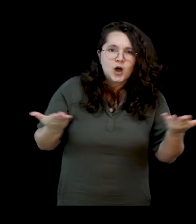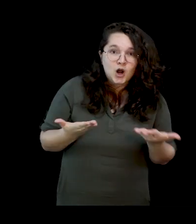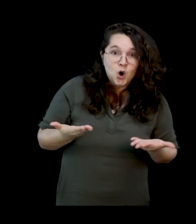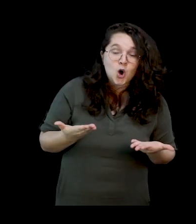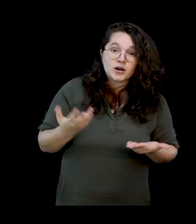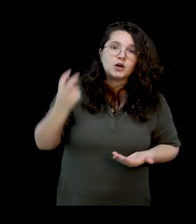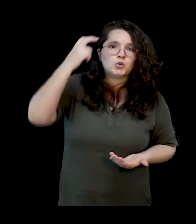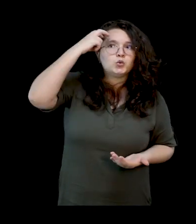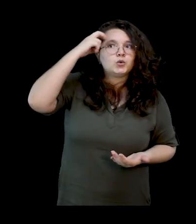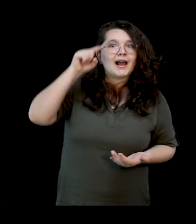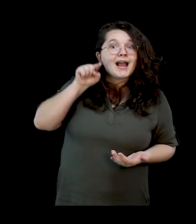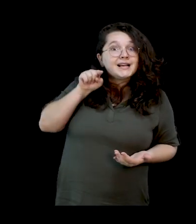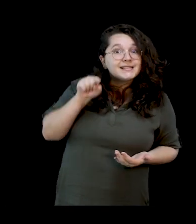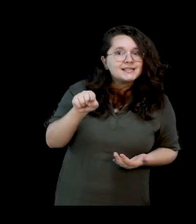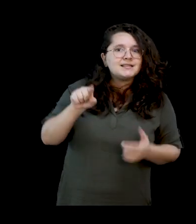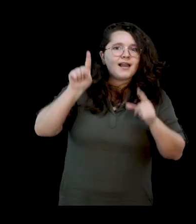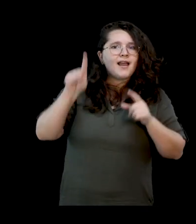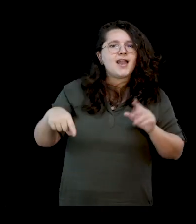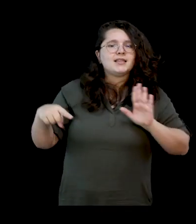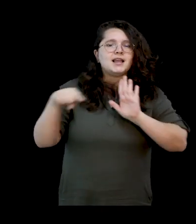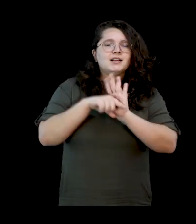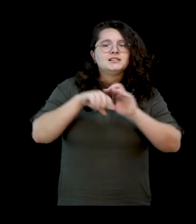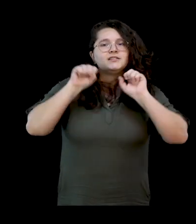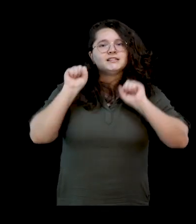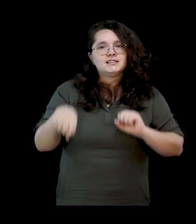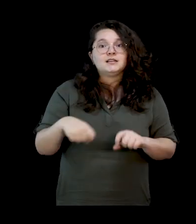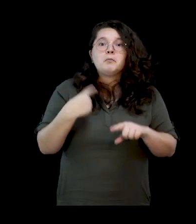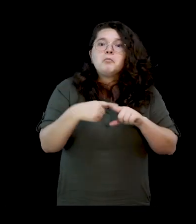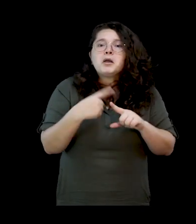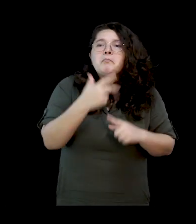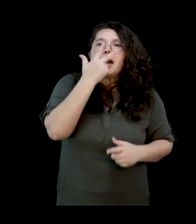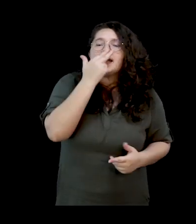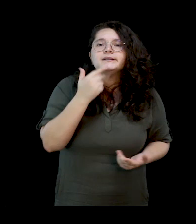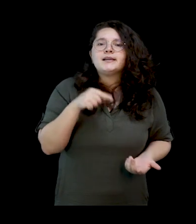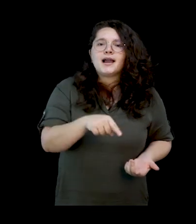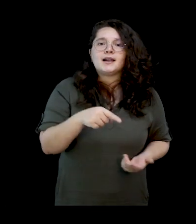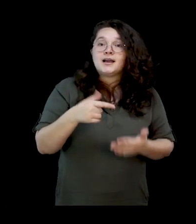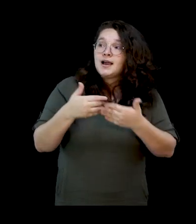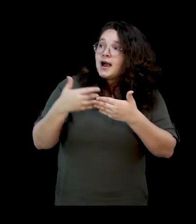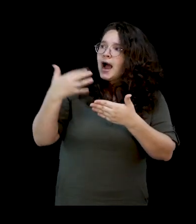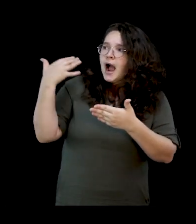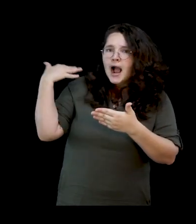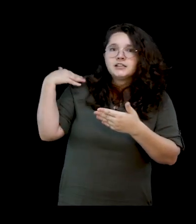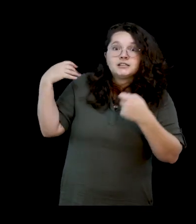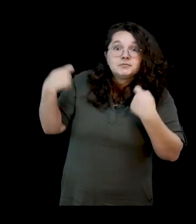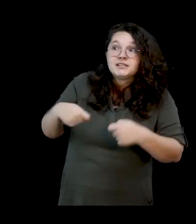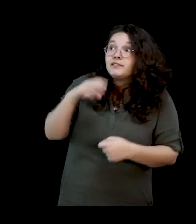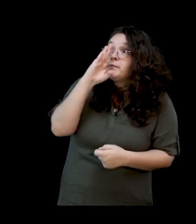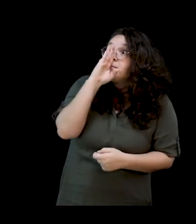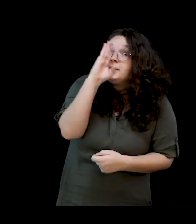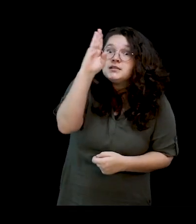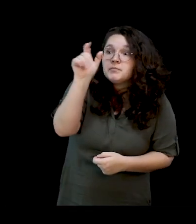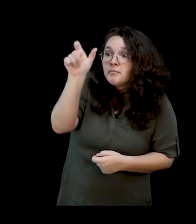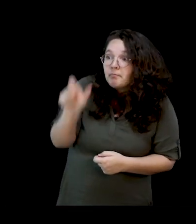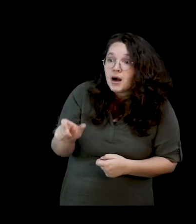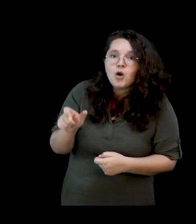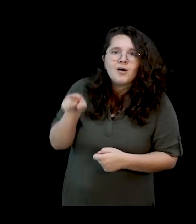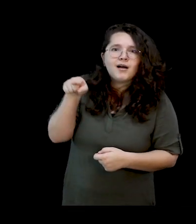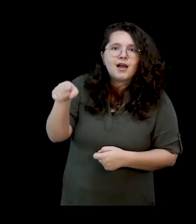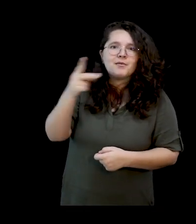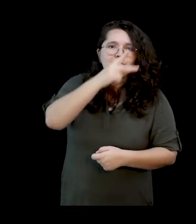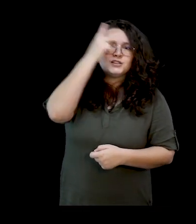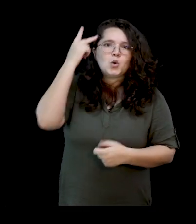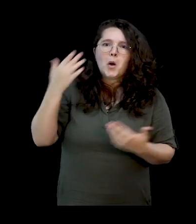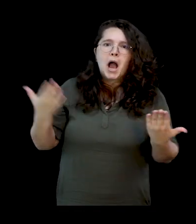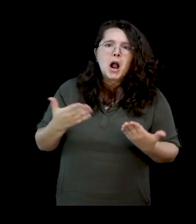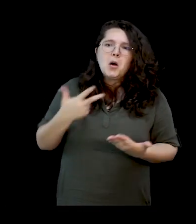que ela é negativa nesse sentido, porque ela renega a sua pré-condição, que é o sujeito produtor da